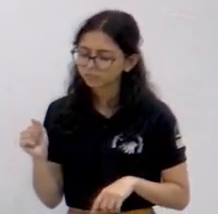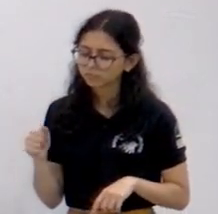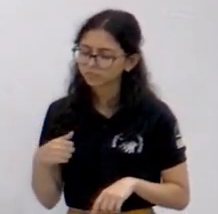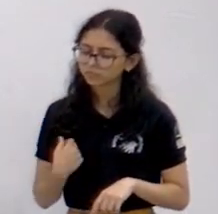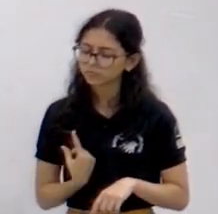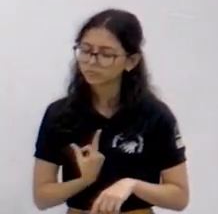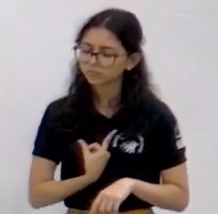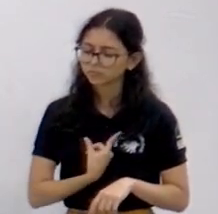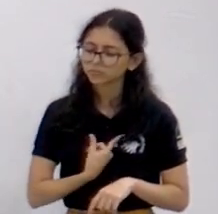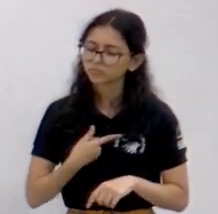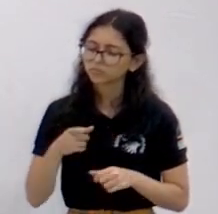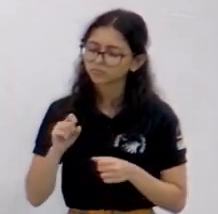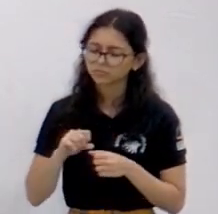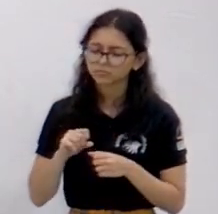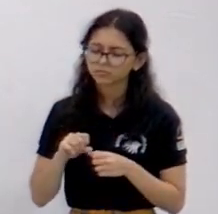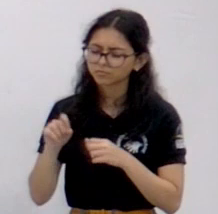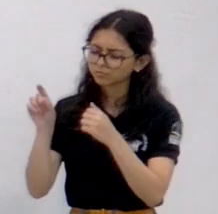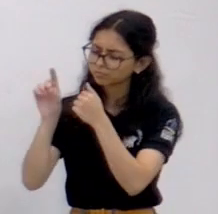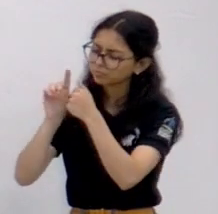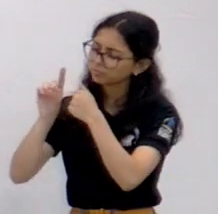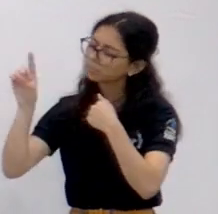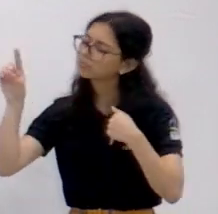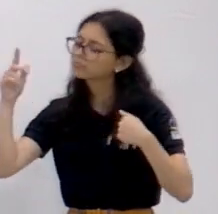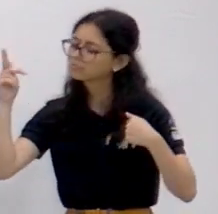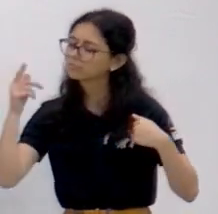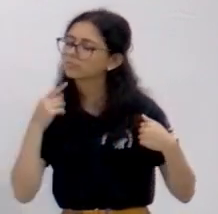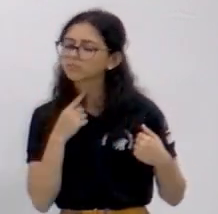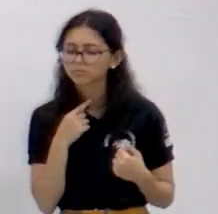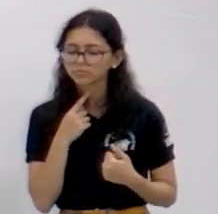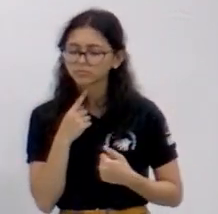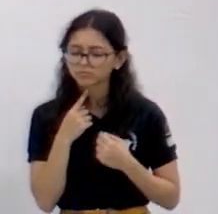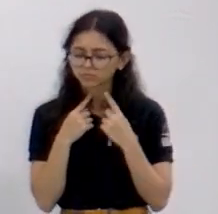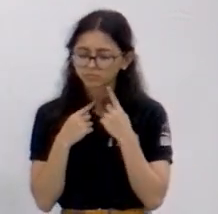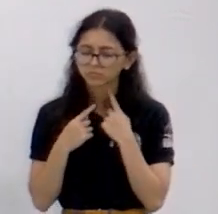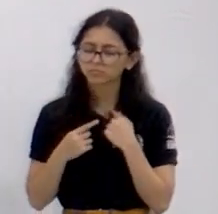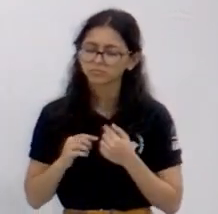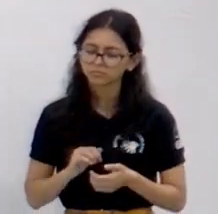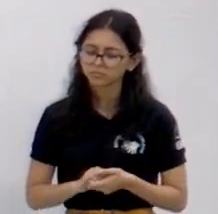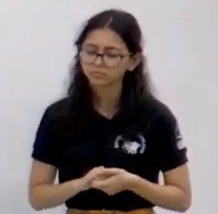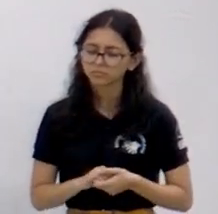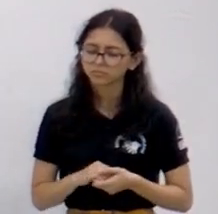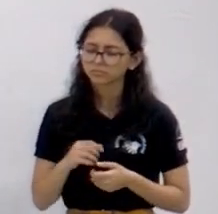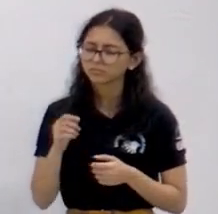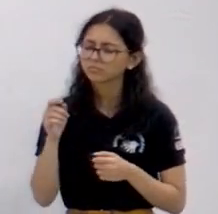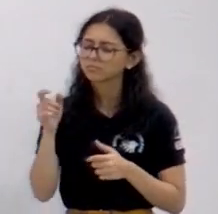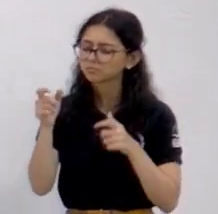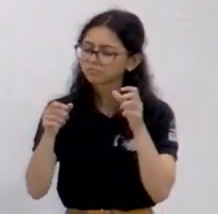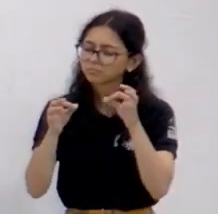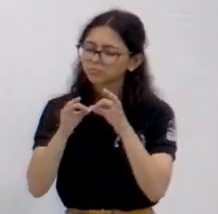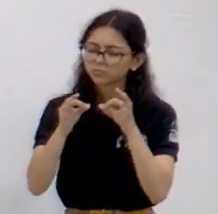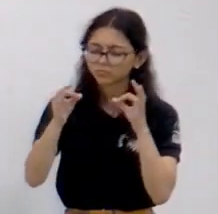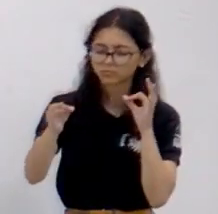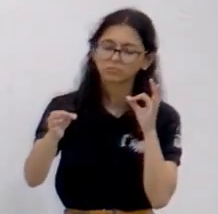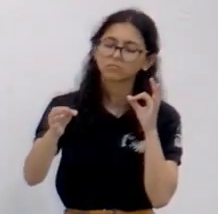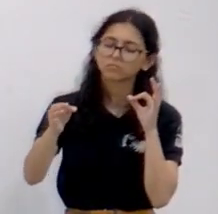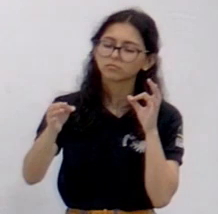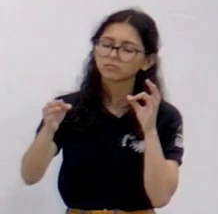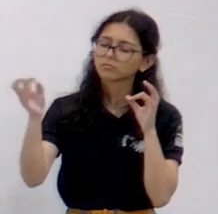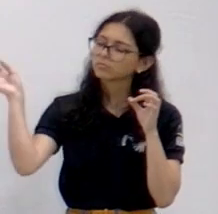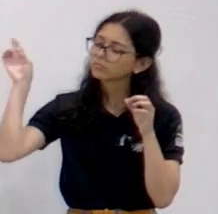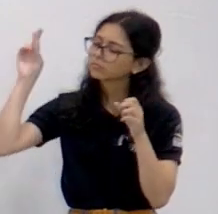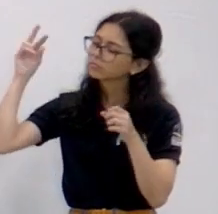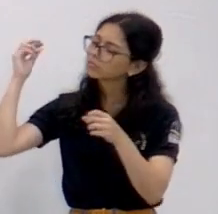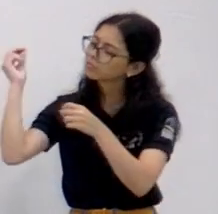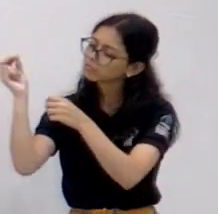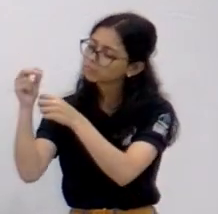vontade e pelo Teu querer, Senhor. Guarda aqueles que estão em suas casas, que puderam ouvir a palavra, guarda a nós,